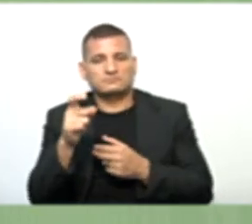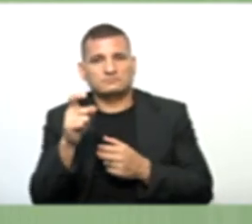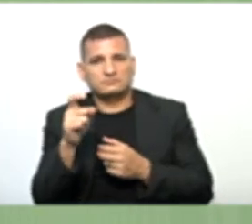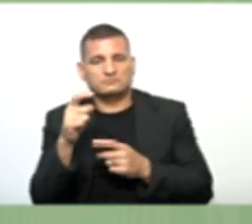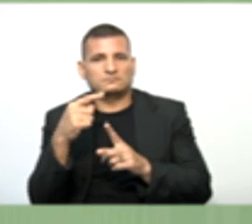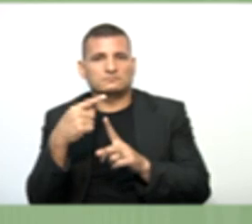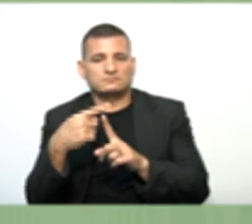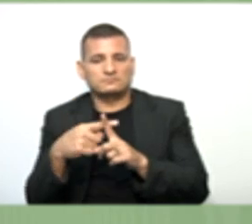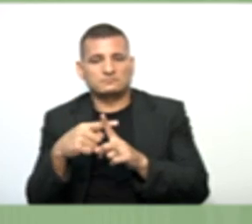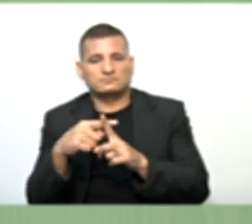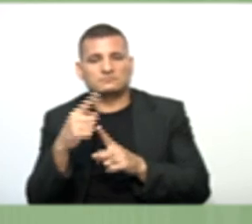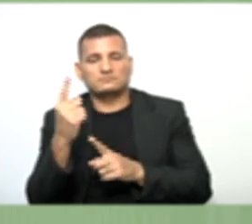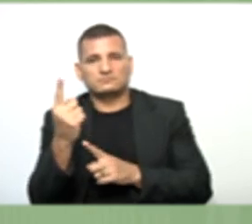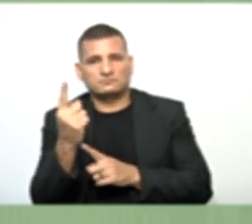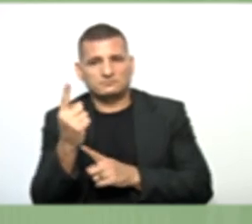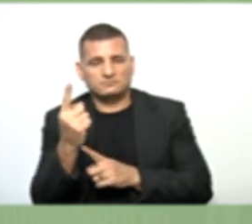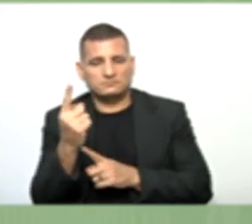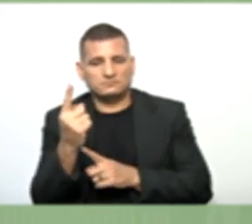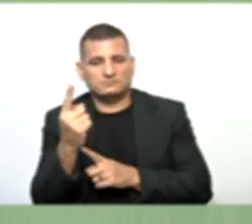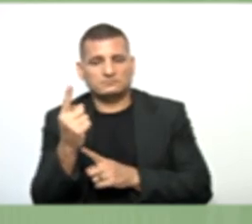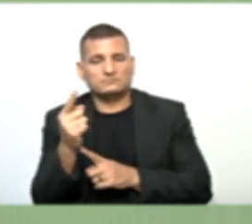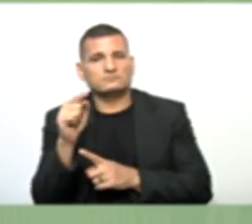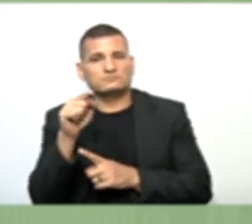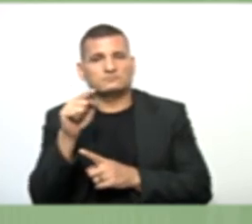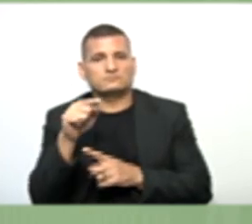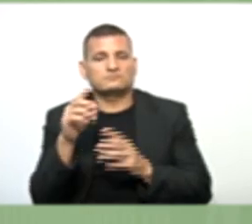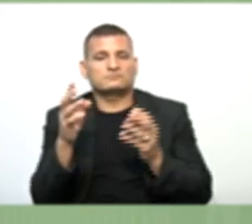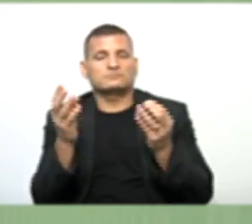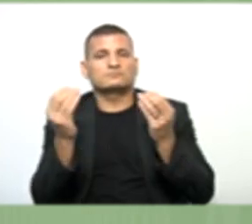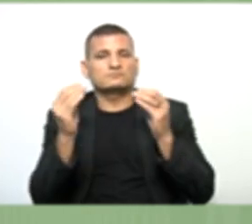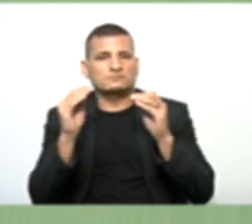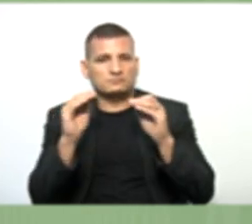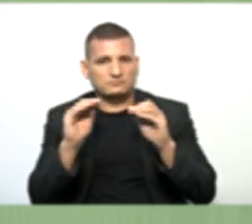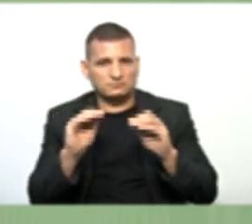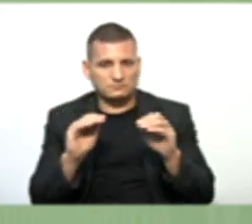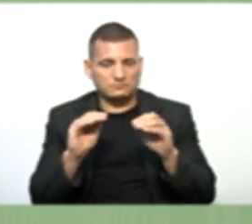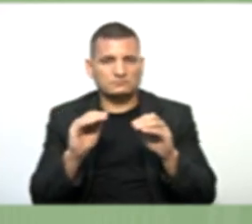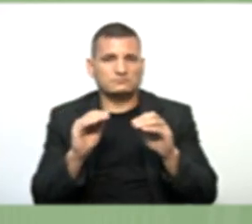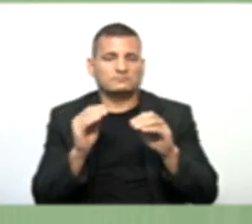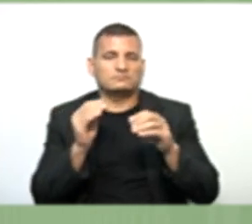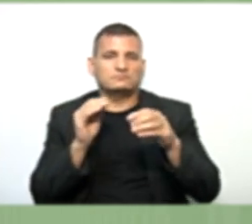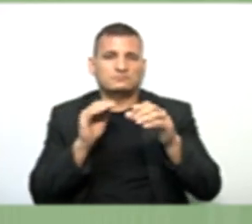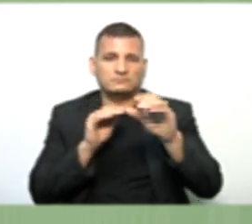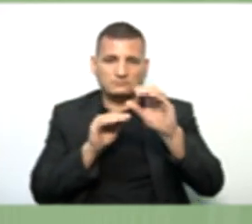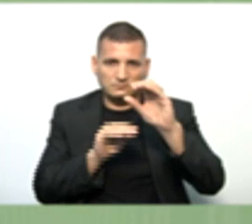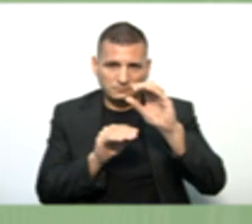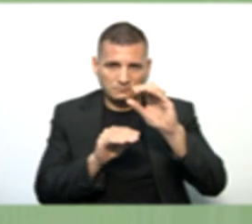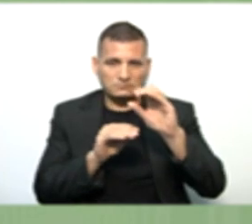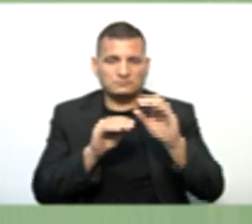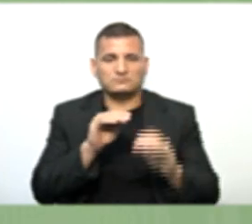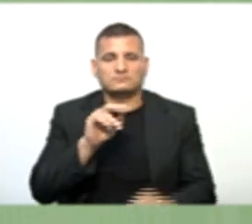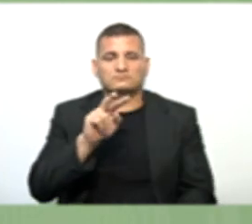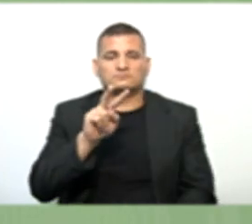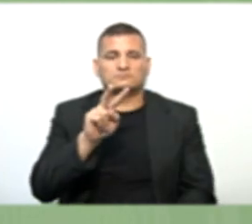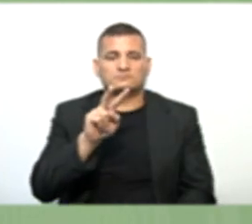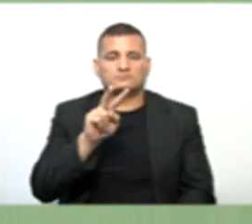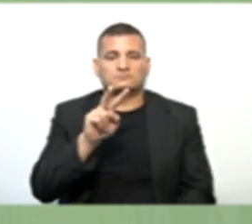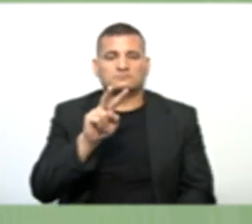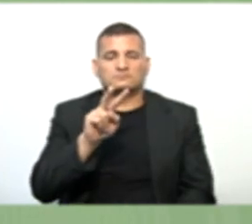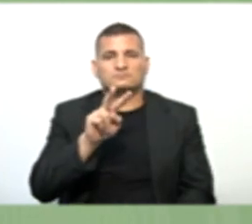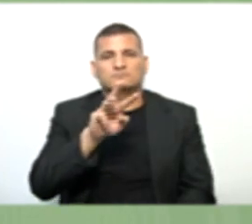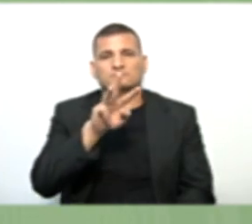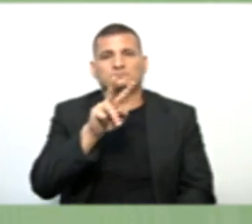1, tá? Então isso aqui tem que ser colocado dentro do laço while. Ou x mais igual a 1, né? Ou